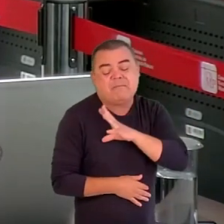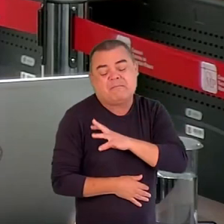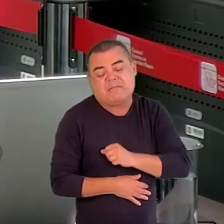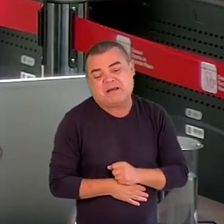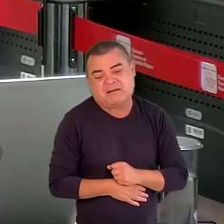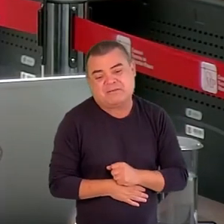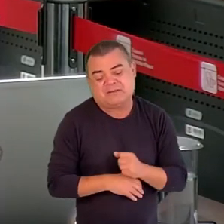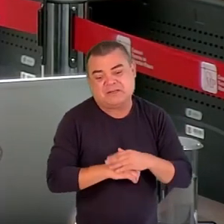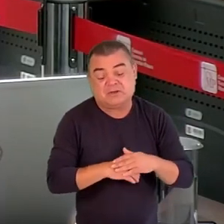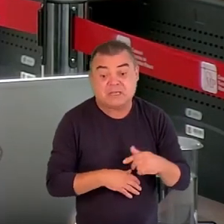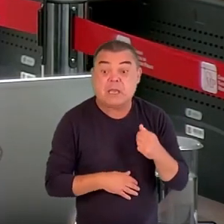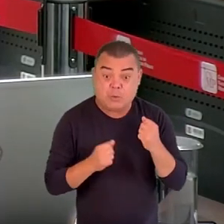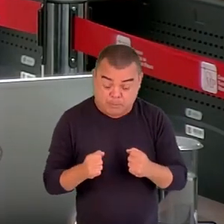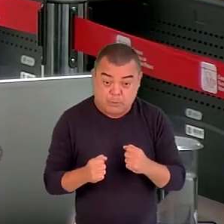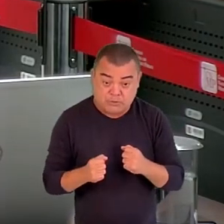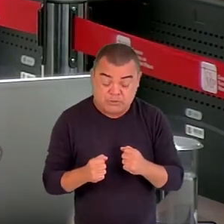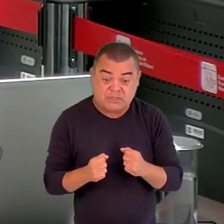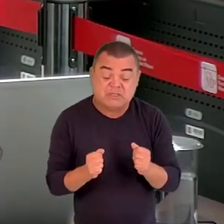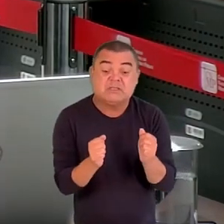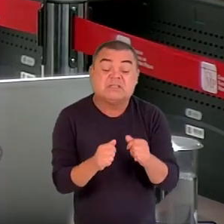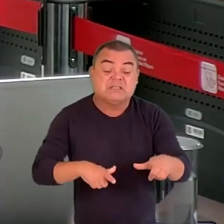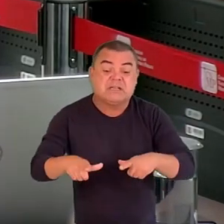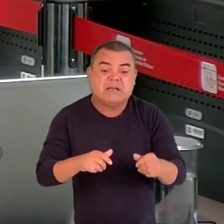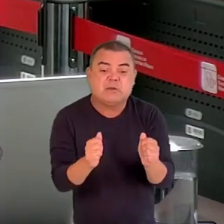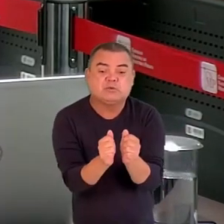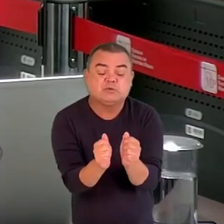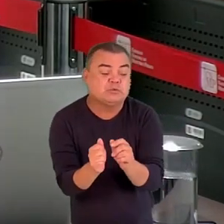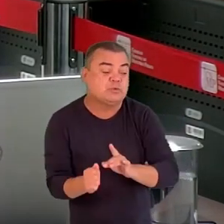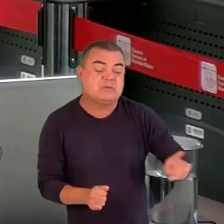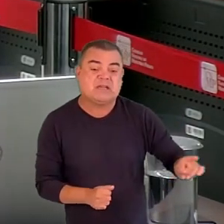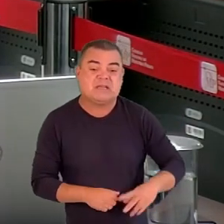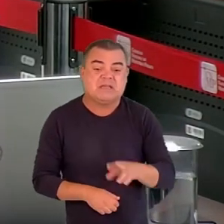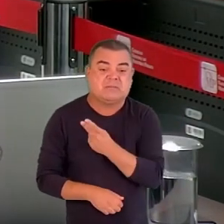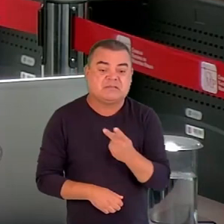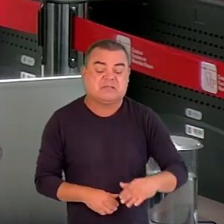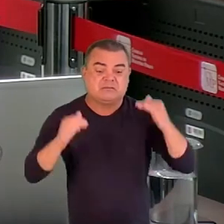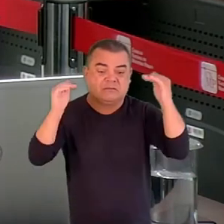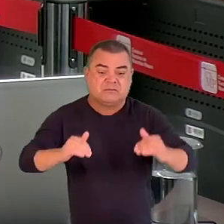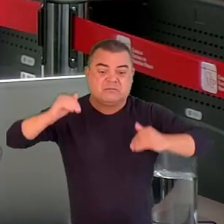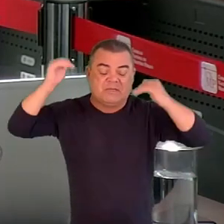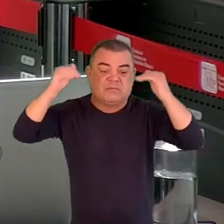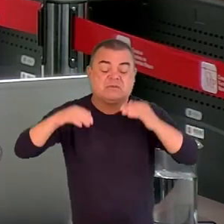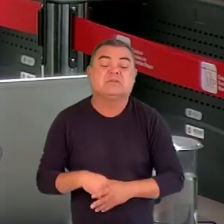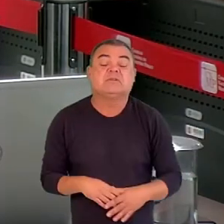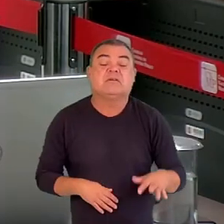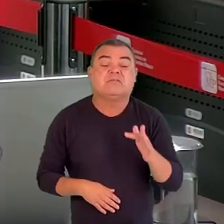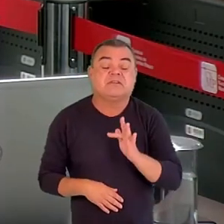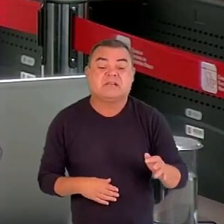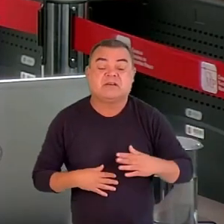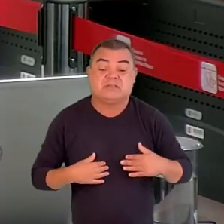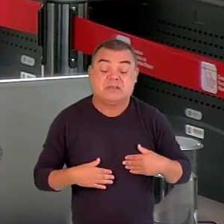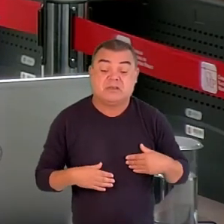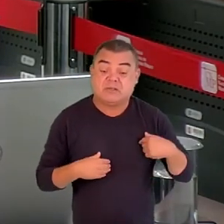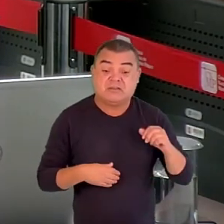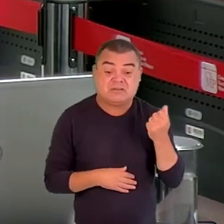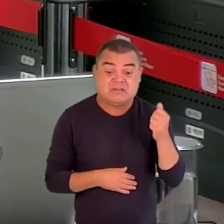Eu pude conviver com ela quando ela foi presidente do Supremo Tribunal Federal e eu presidia a Associação dos Magistrados.